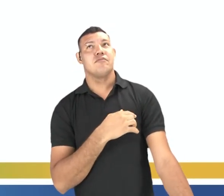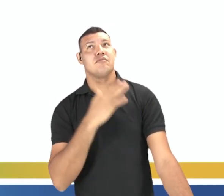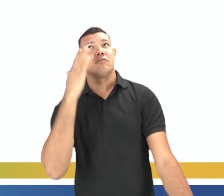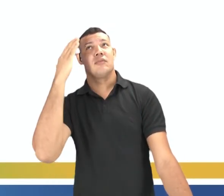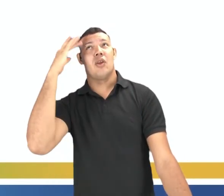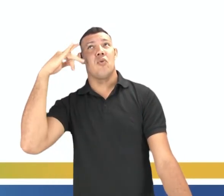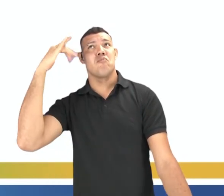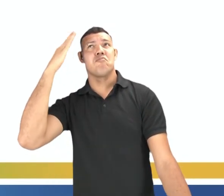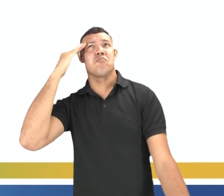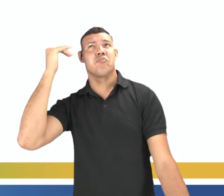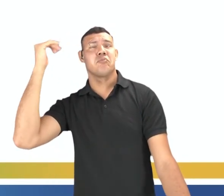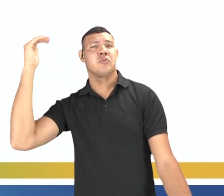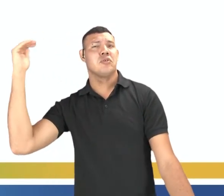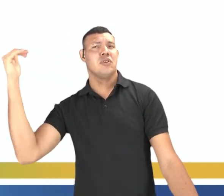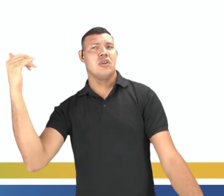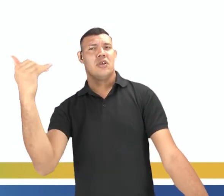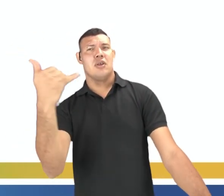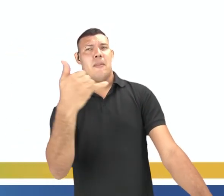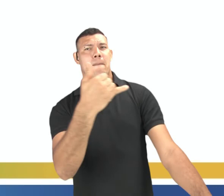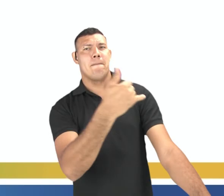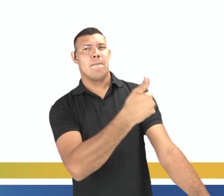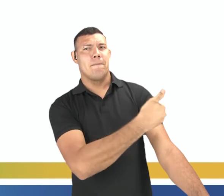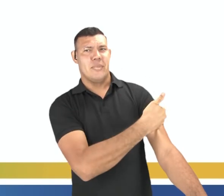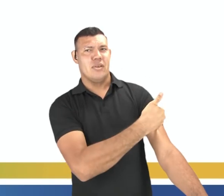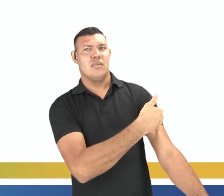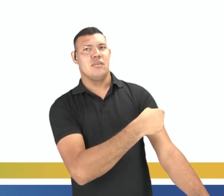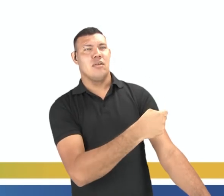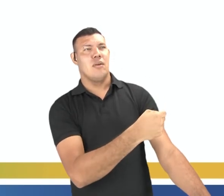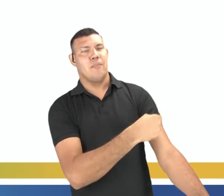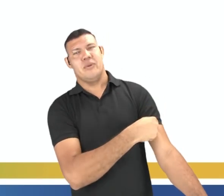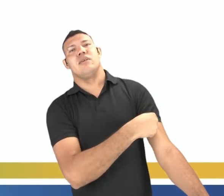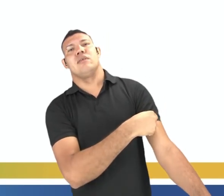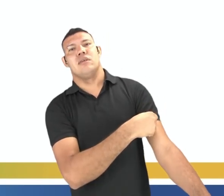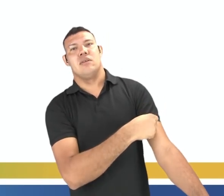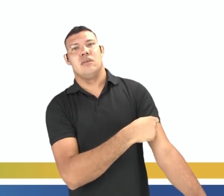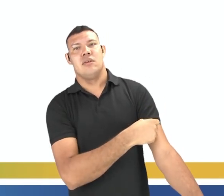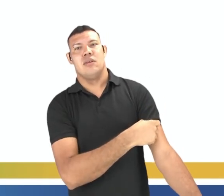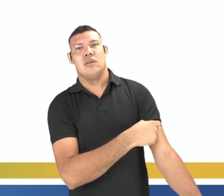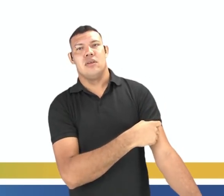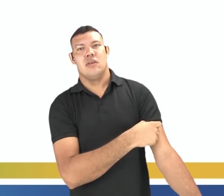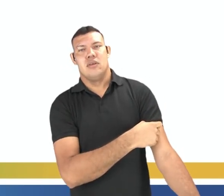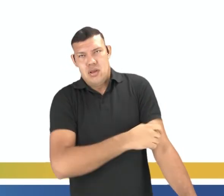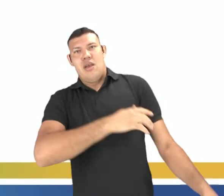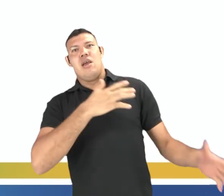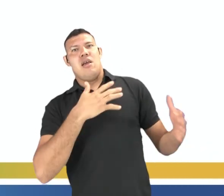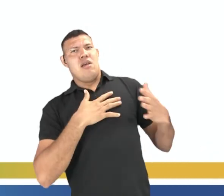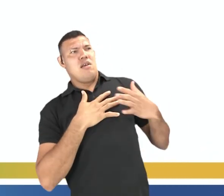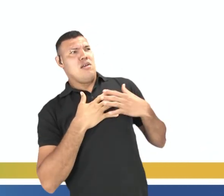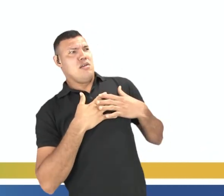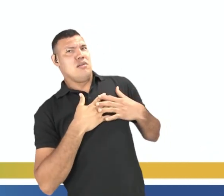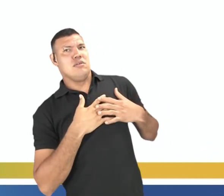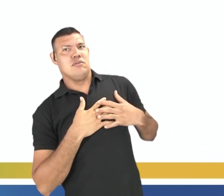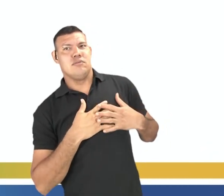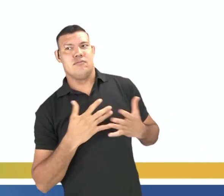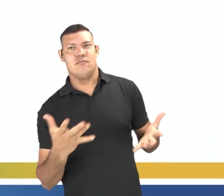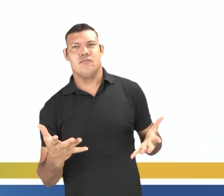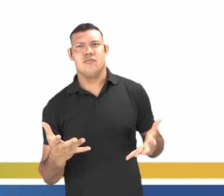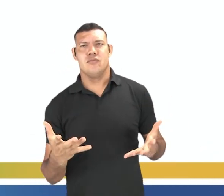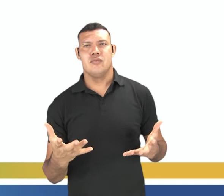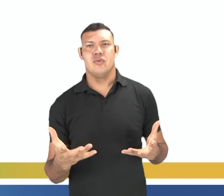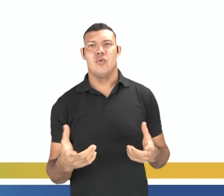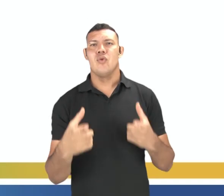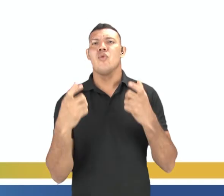distraído e alguém picou-lhe o braço com um alfinete. A reação foi um salto. O órgão do